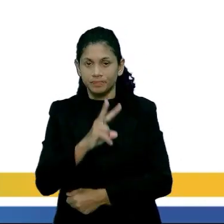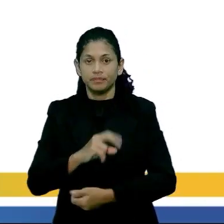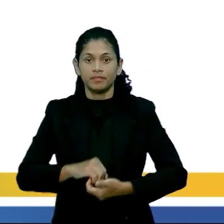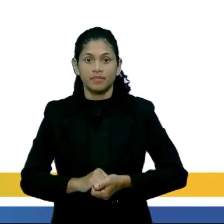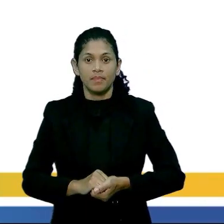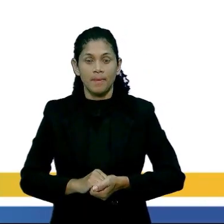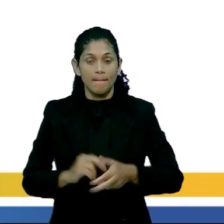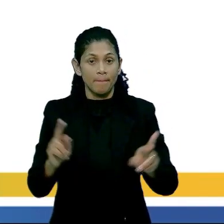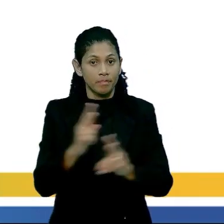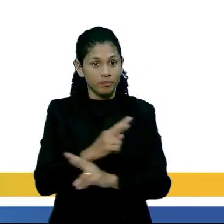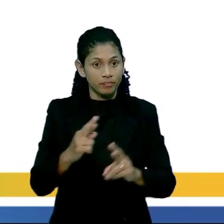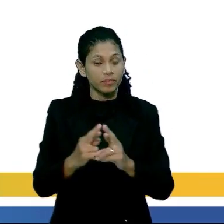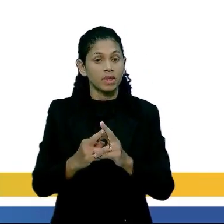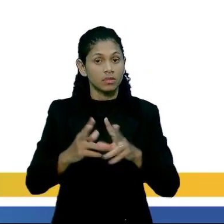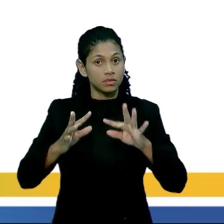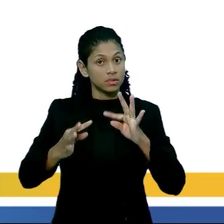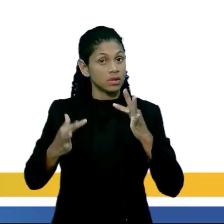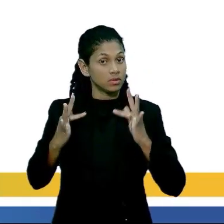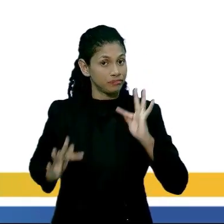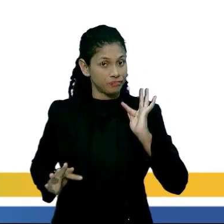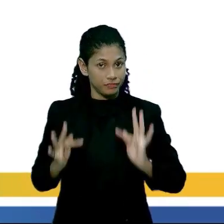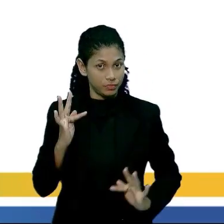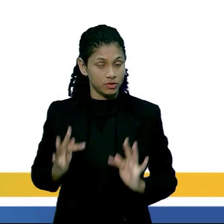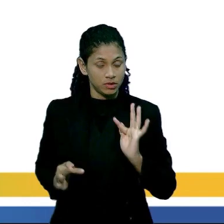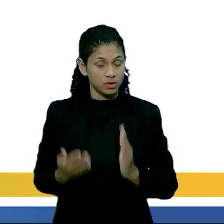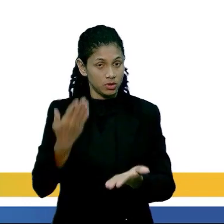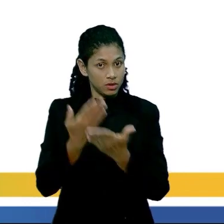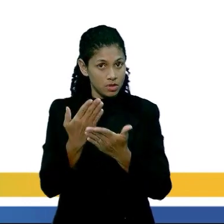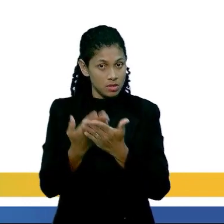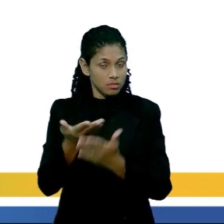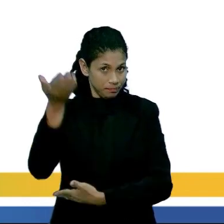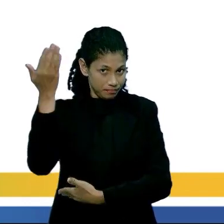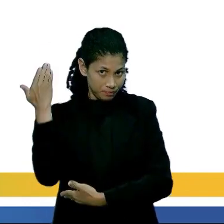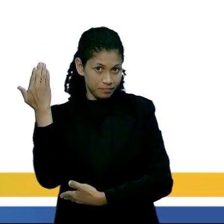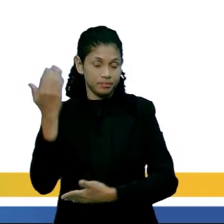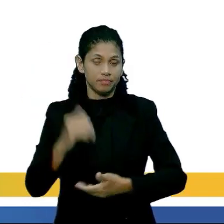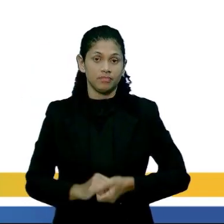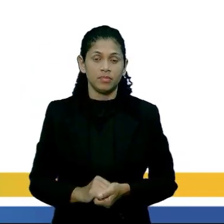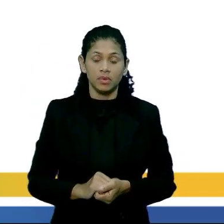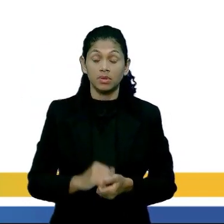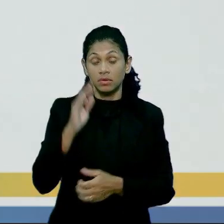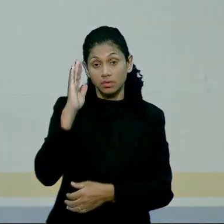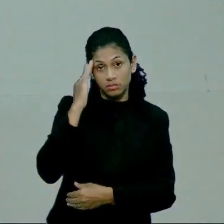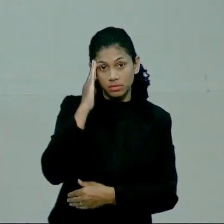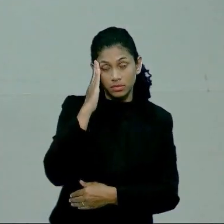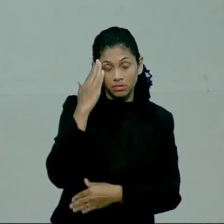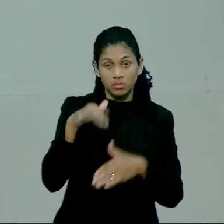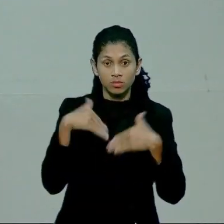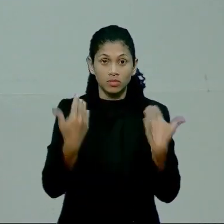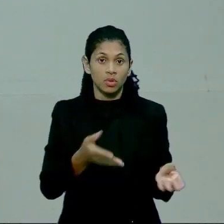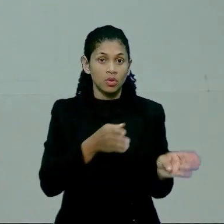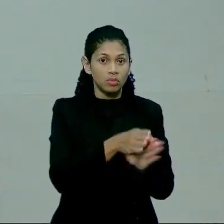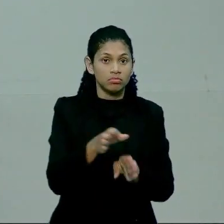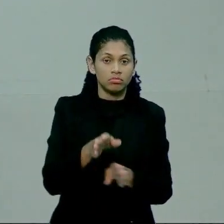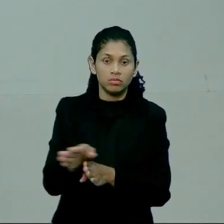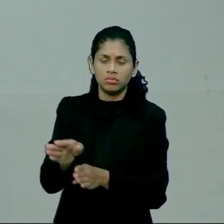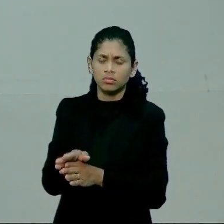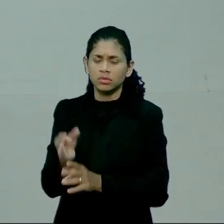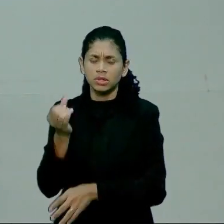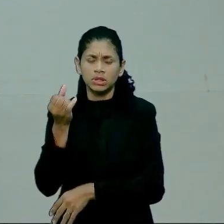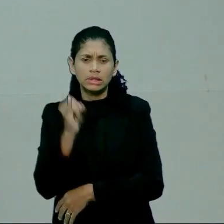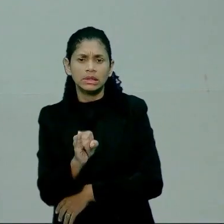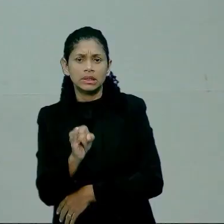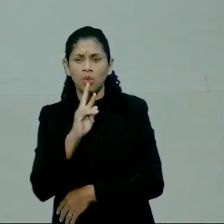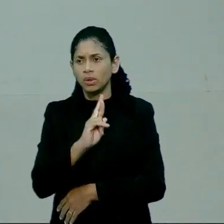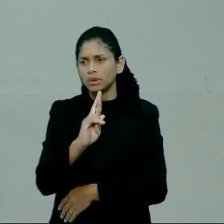básico relacionado à fisiologia, a anatomia, que é, no caso da estrutura, é entender qual vai ser o direcionamento, se é um efeito ósseo, se vai